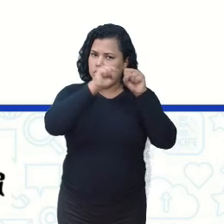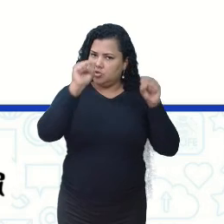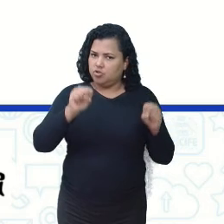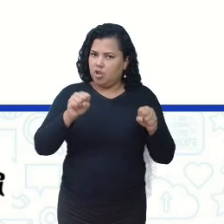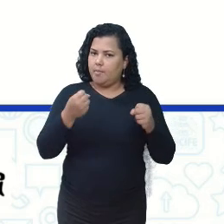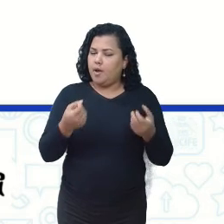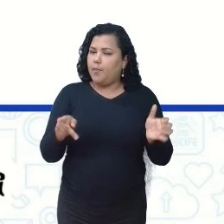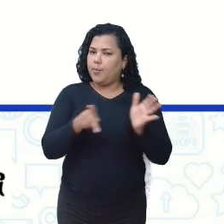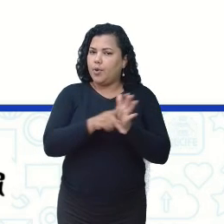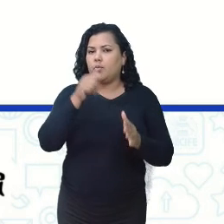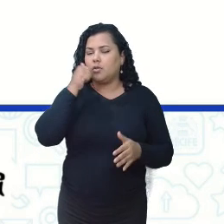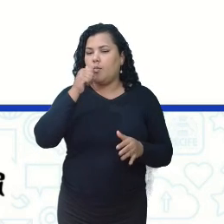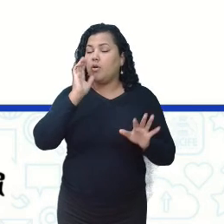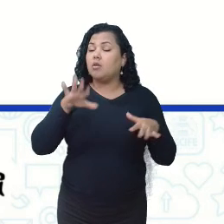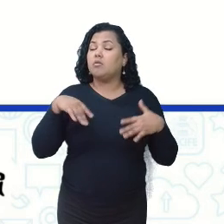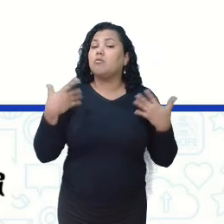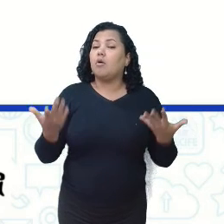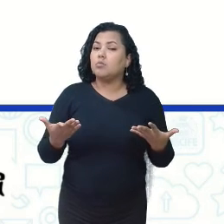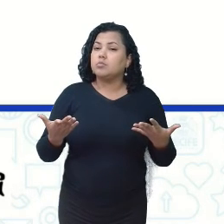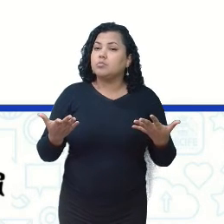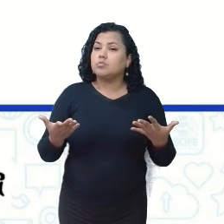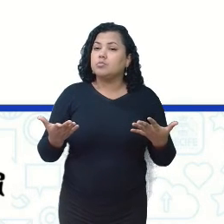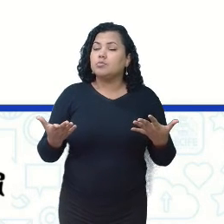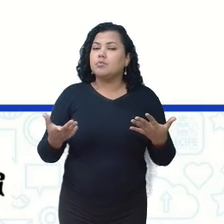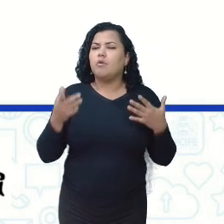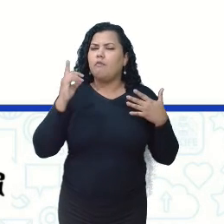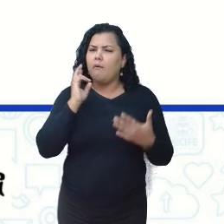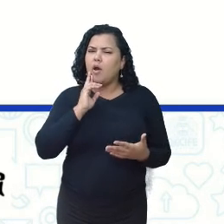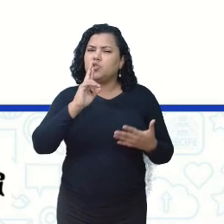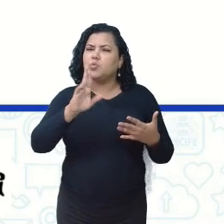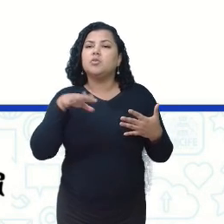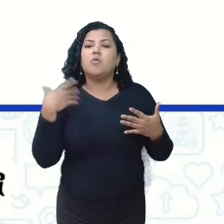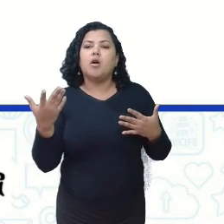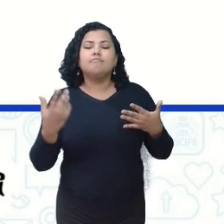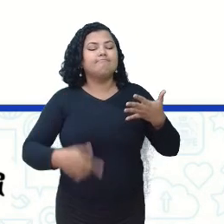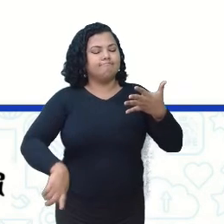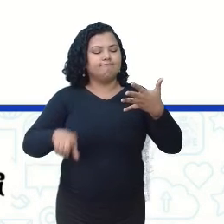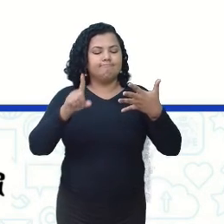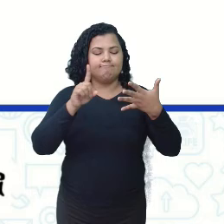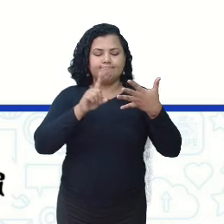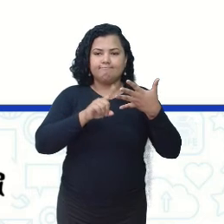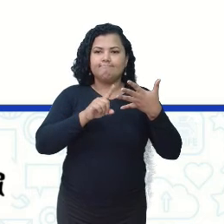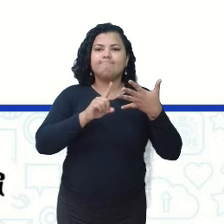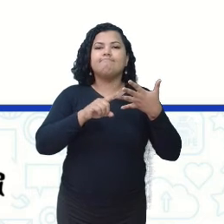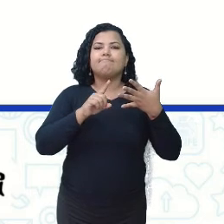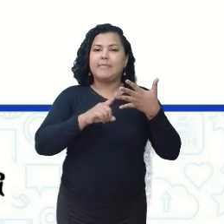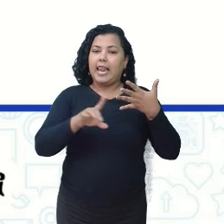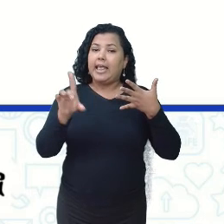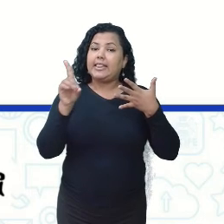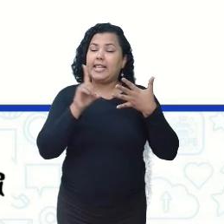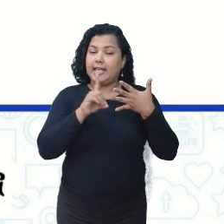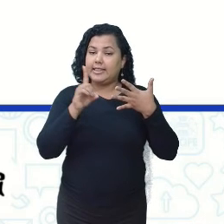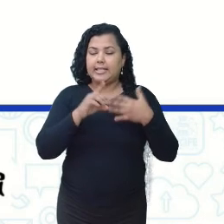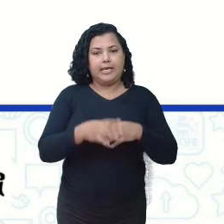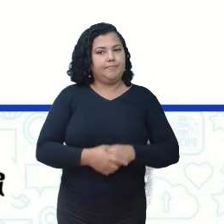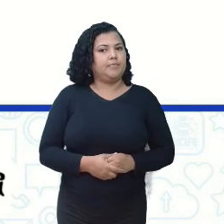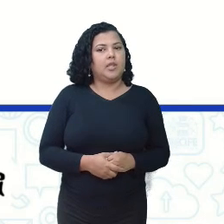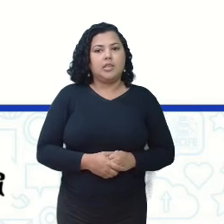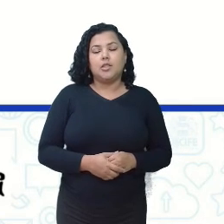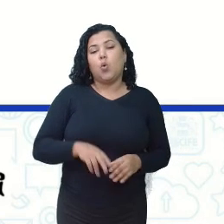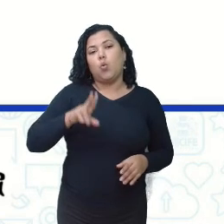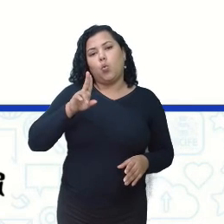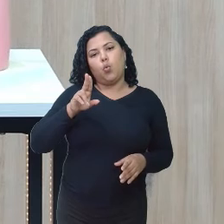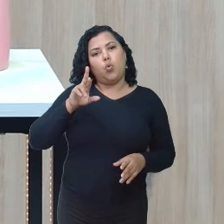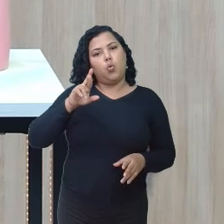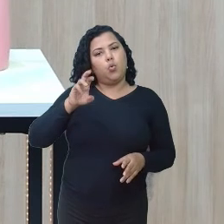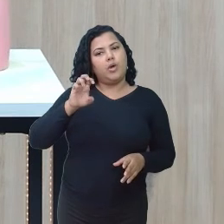do sistema genital feminino? Vamos ver aqui. Então, a uretra, ela não faz parte